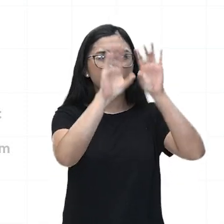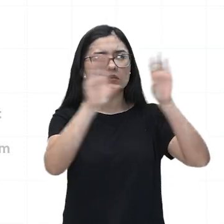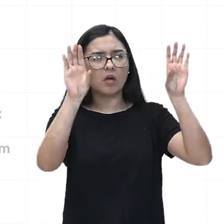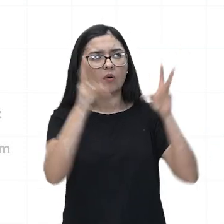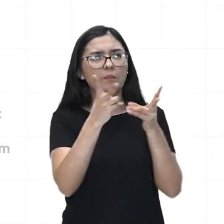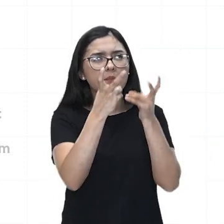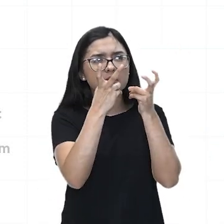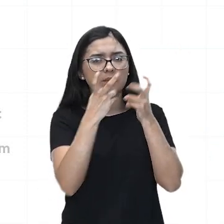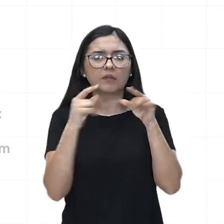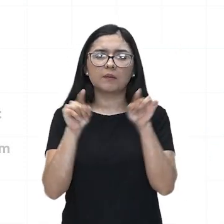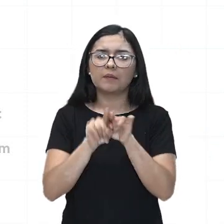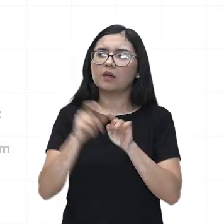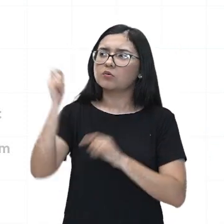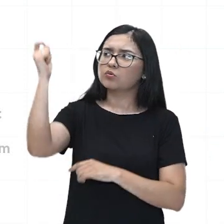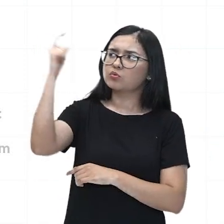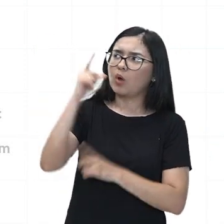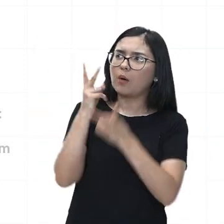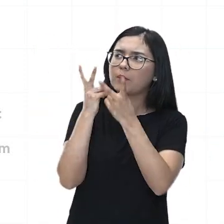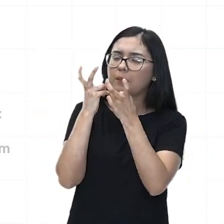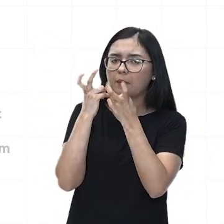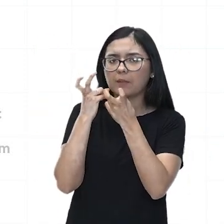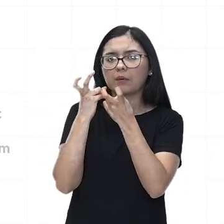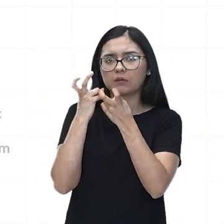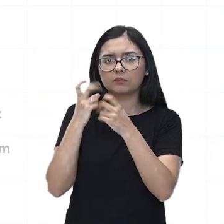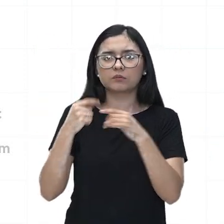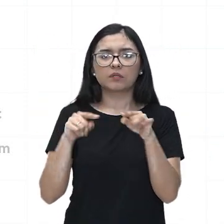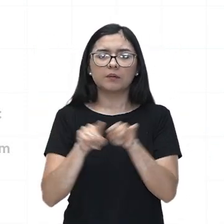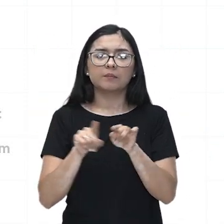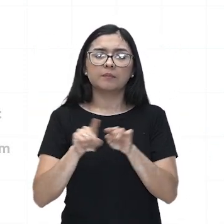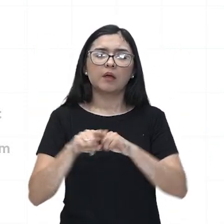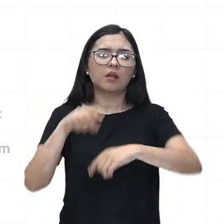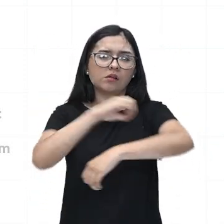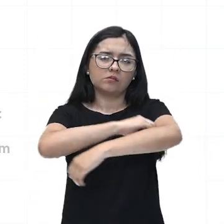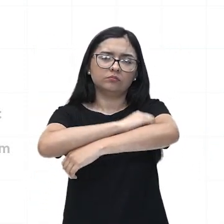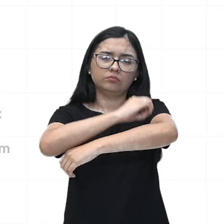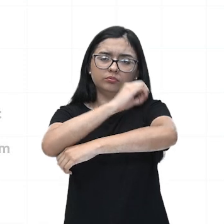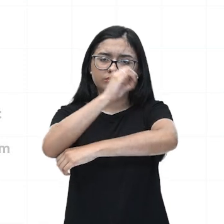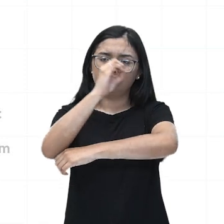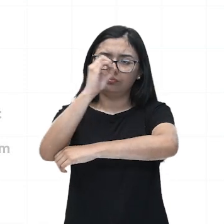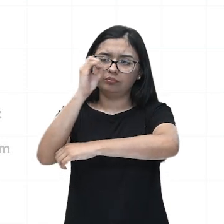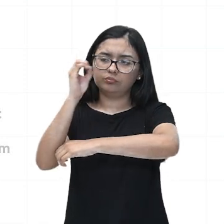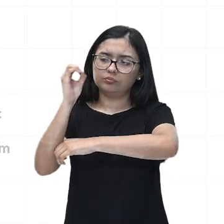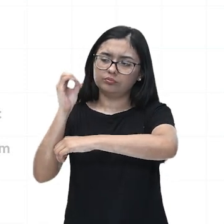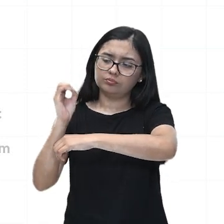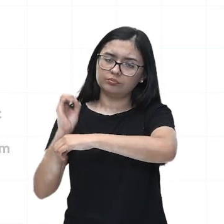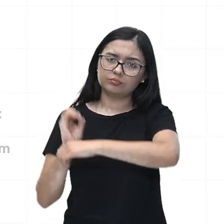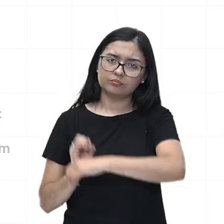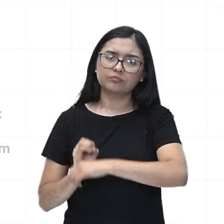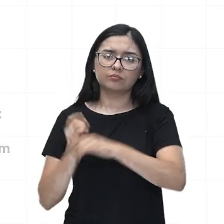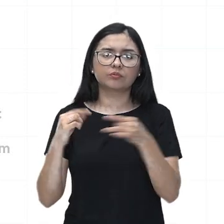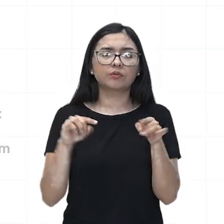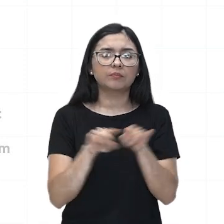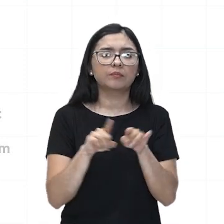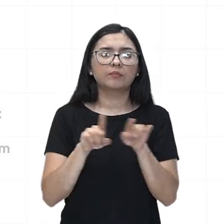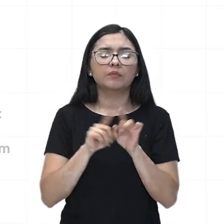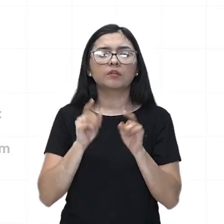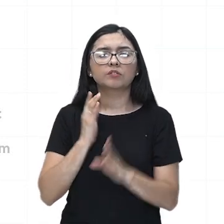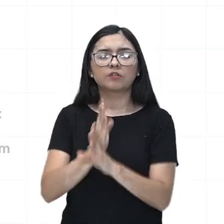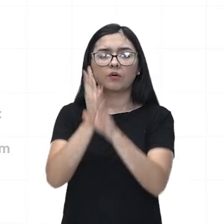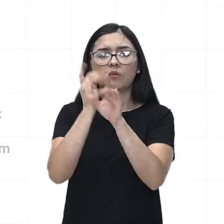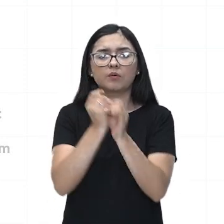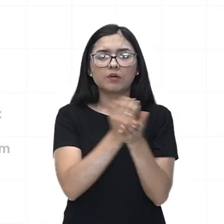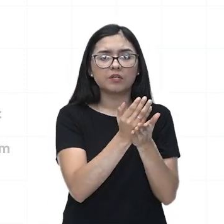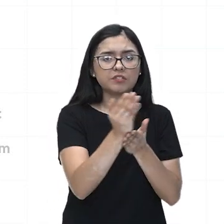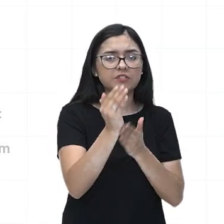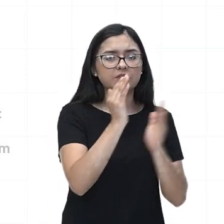do sol, através da sua posição, que também identifica o início